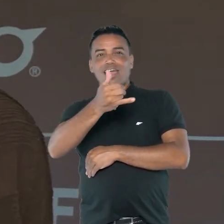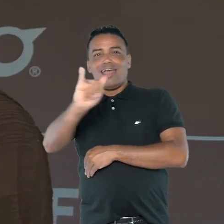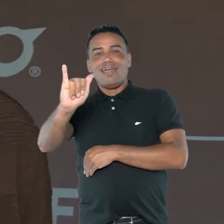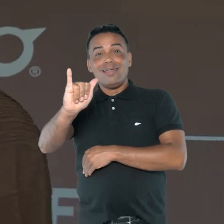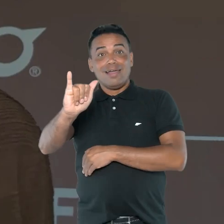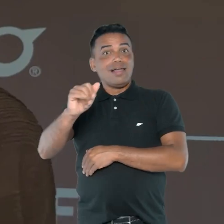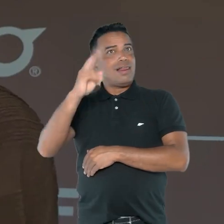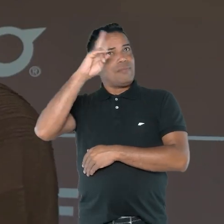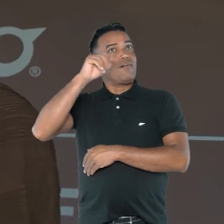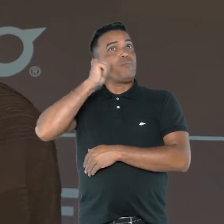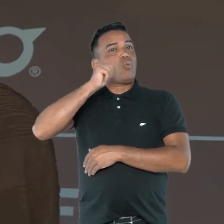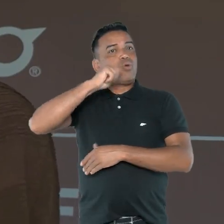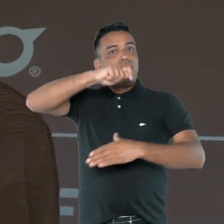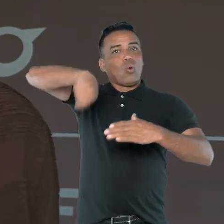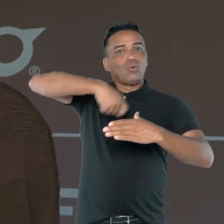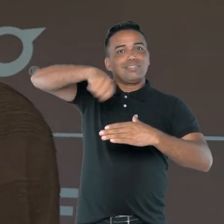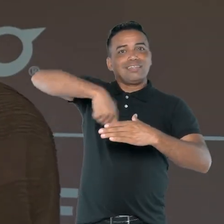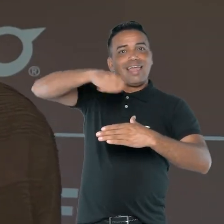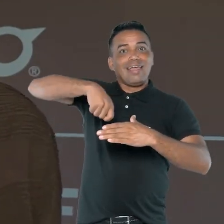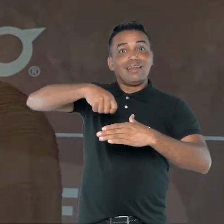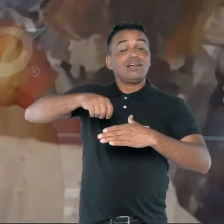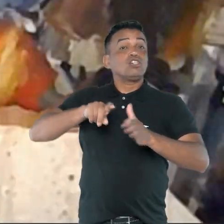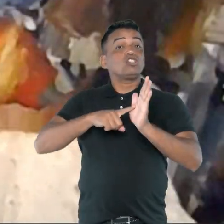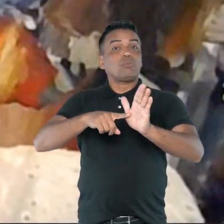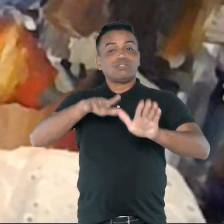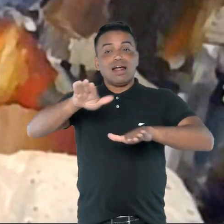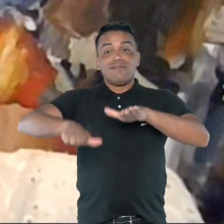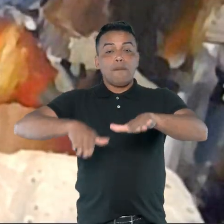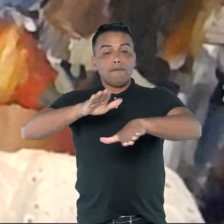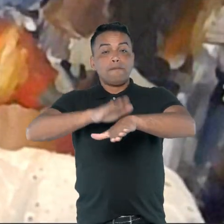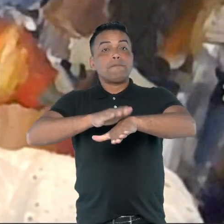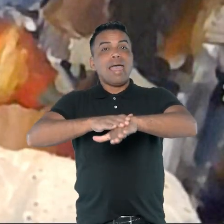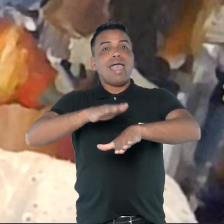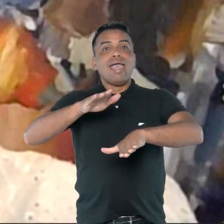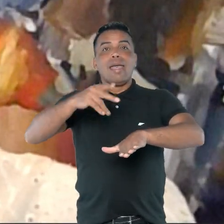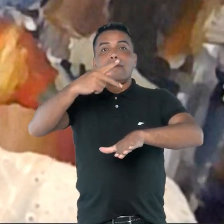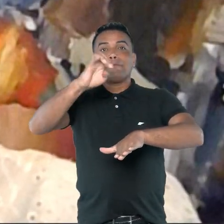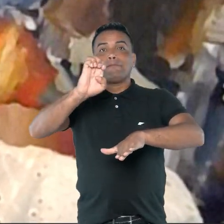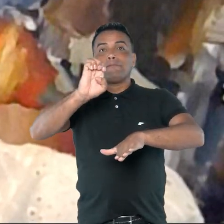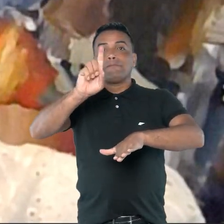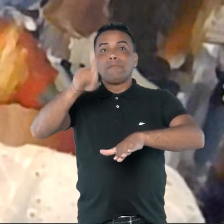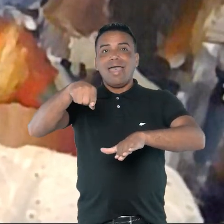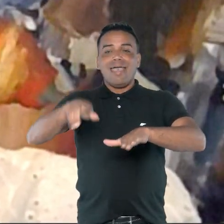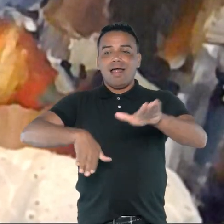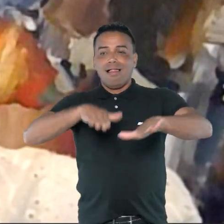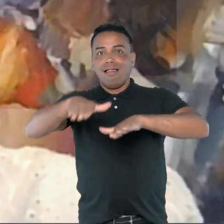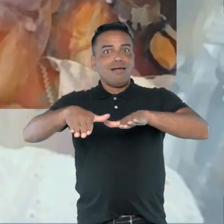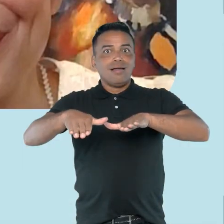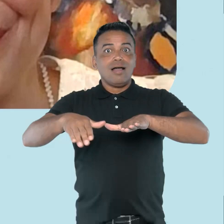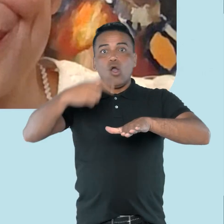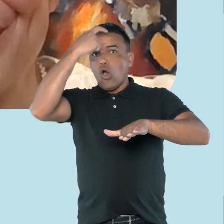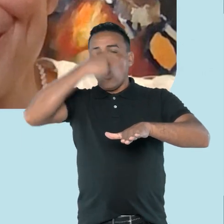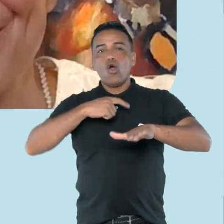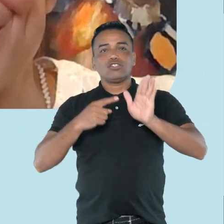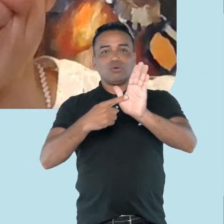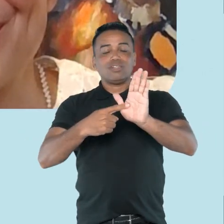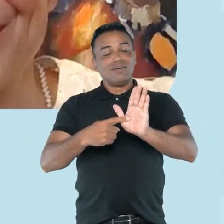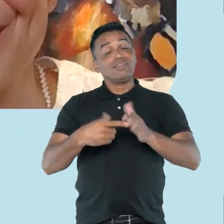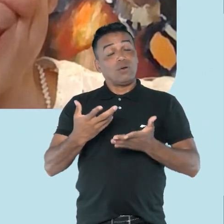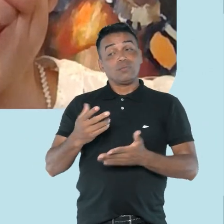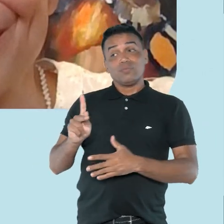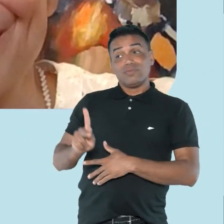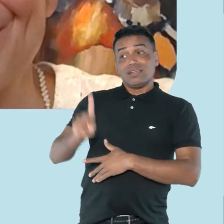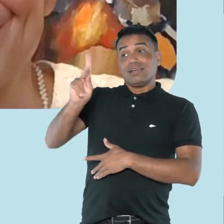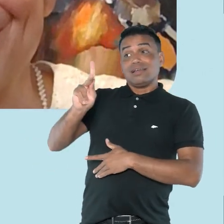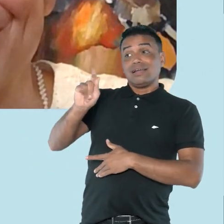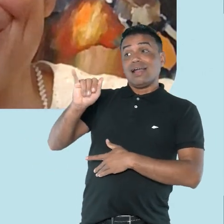nada. Sabe, assim? Eu lembro disso, eu lembro da cozinheira. Só Sim. apareciam os pés, né? Só